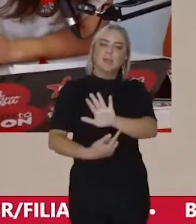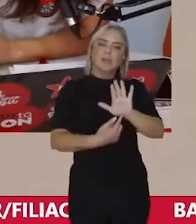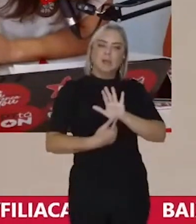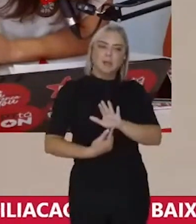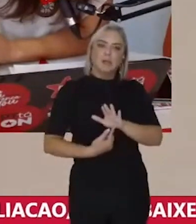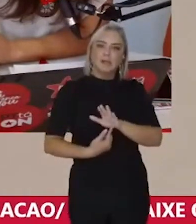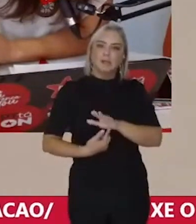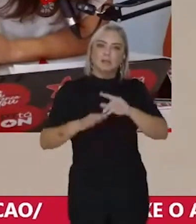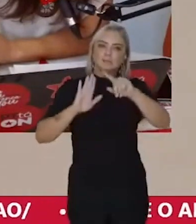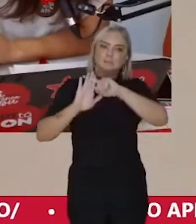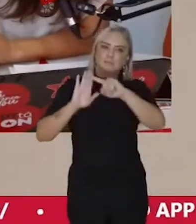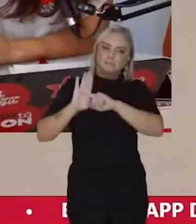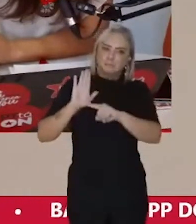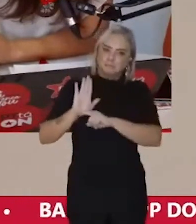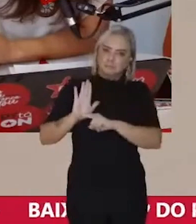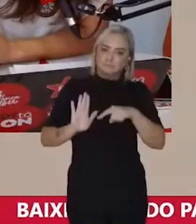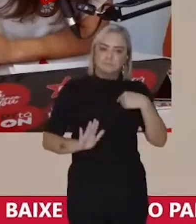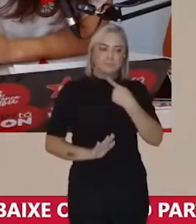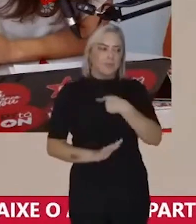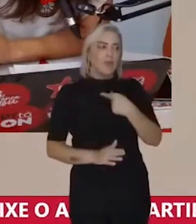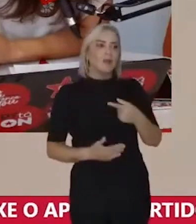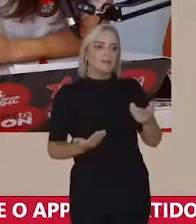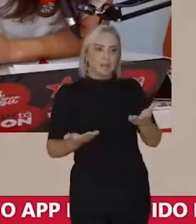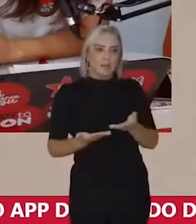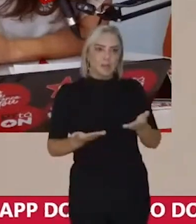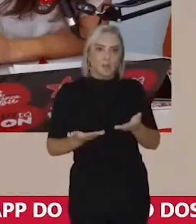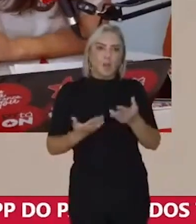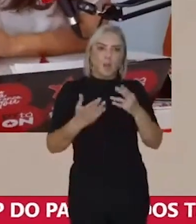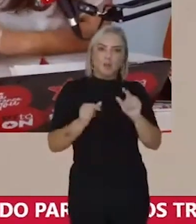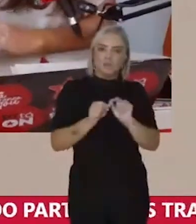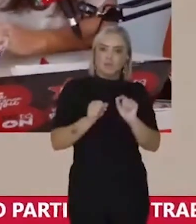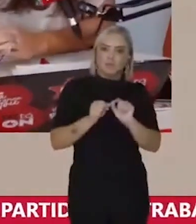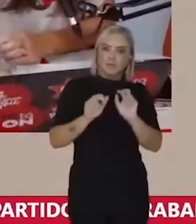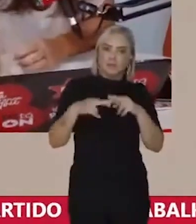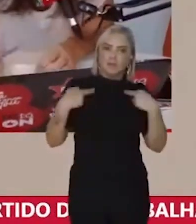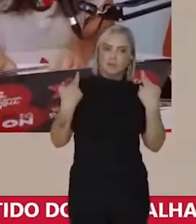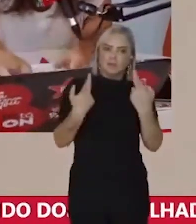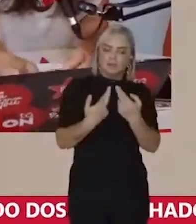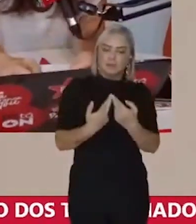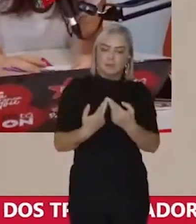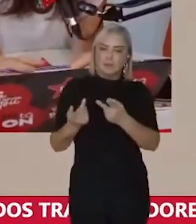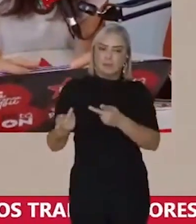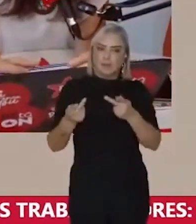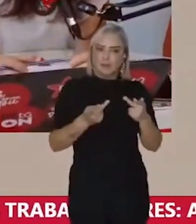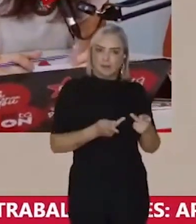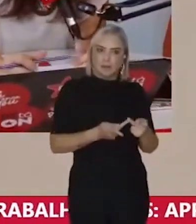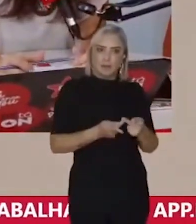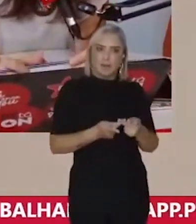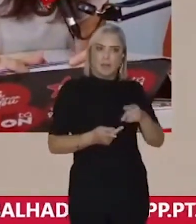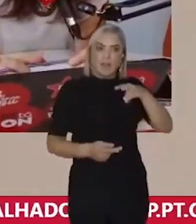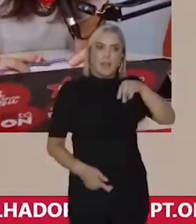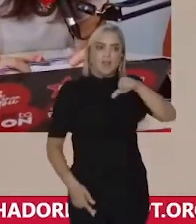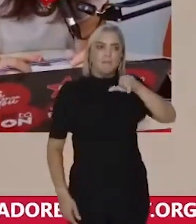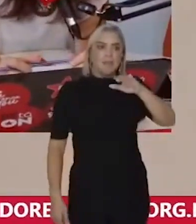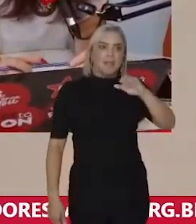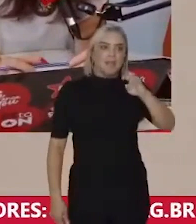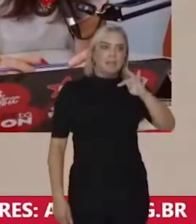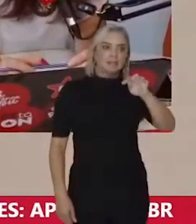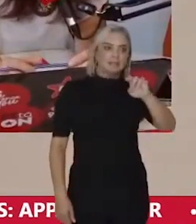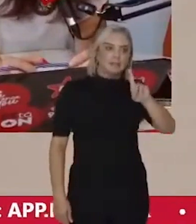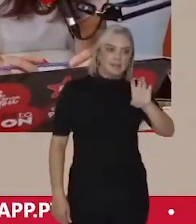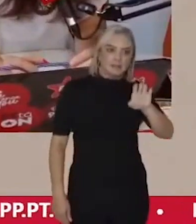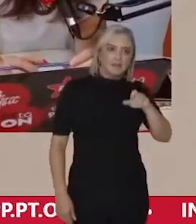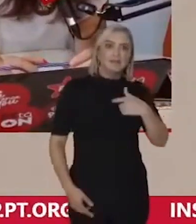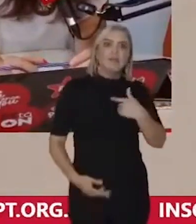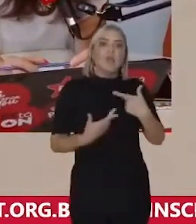debate programático. Nós, recentemente, por exemplo, estivemos reunidos, a convite do companheiro Mercadante, com as fundações